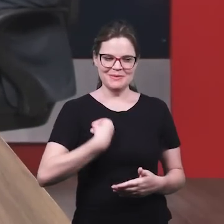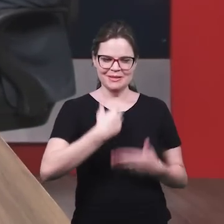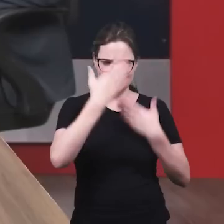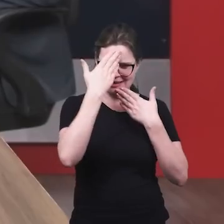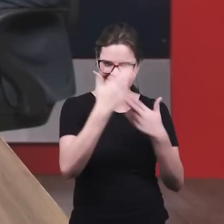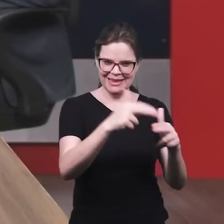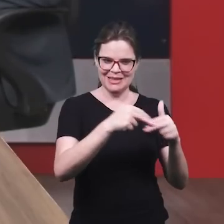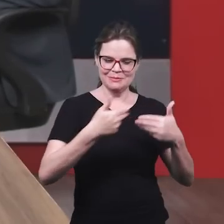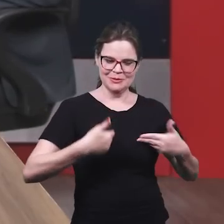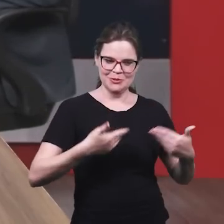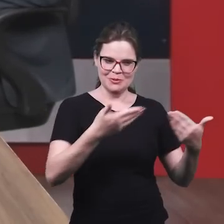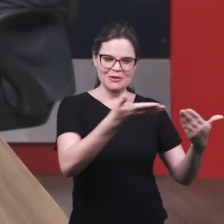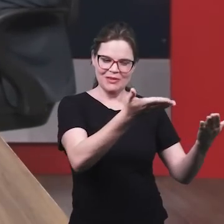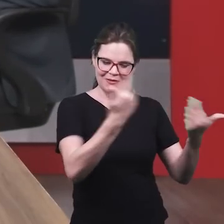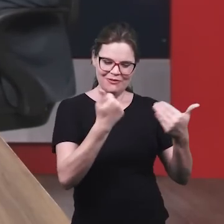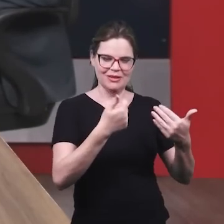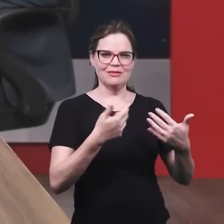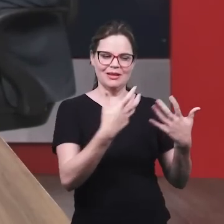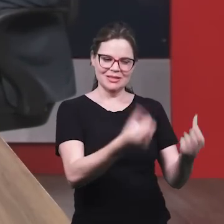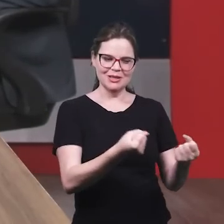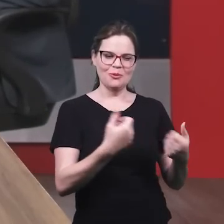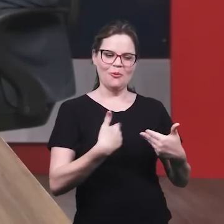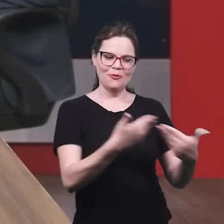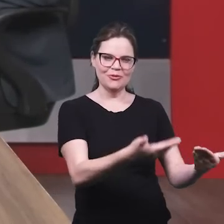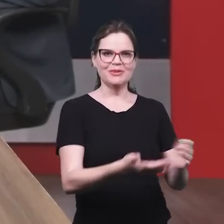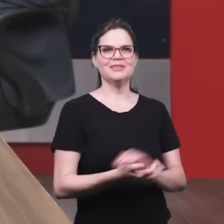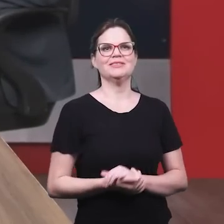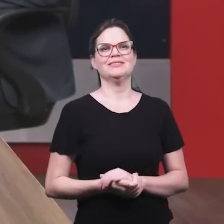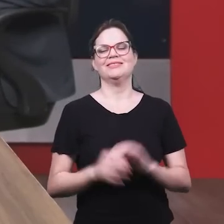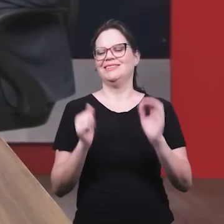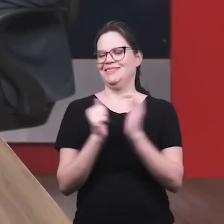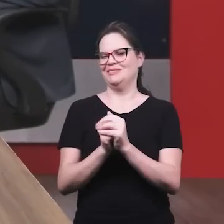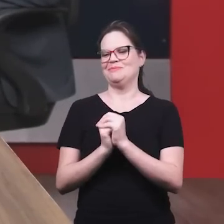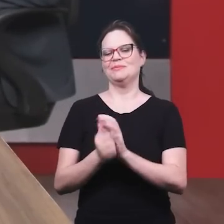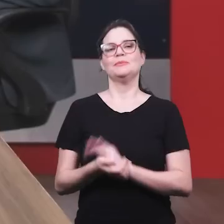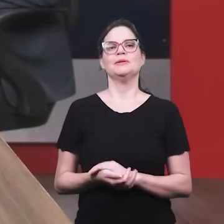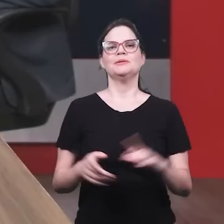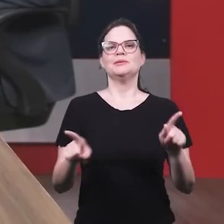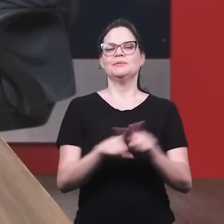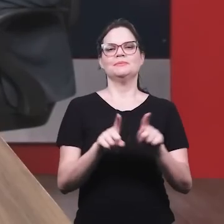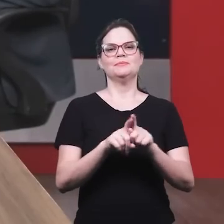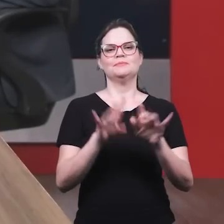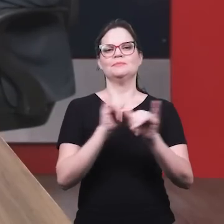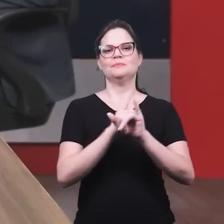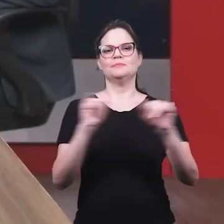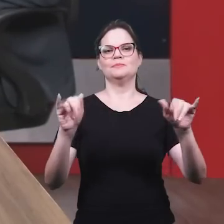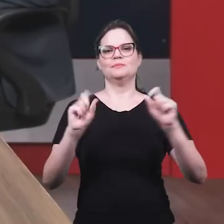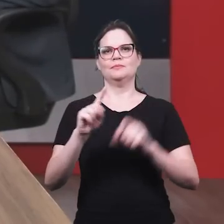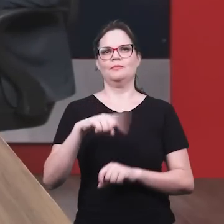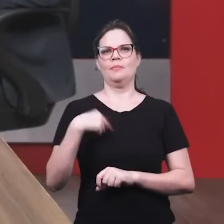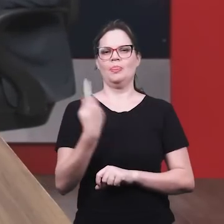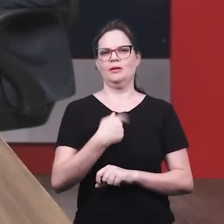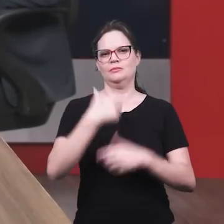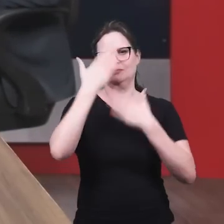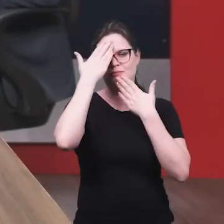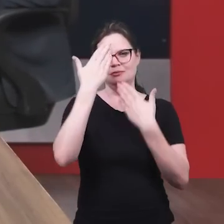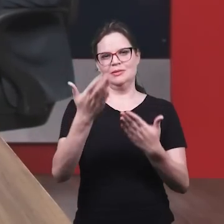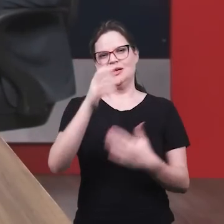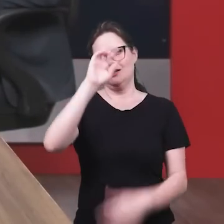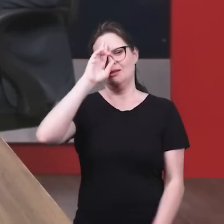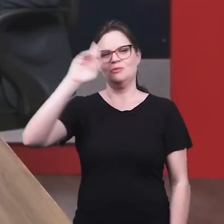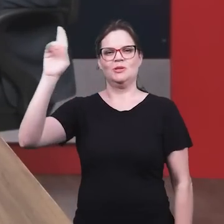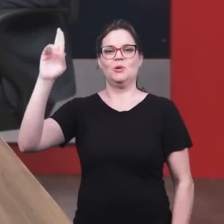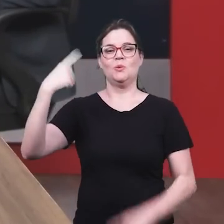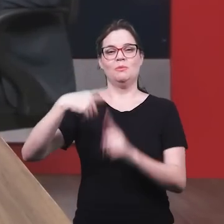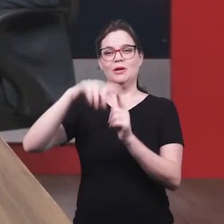Foi de grande valia, recebemos uma bênção, e dizer que nós somos muito gratos ao Senhor por